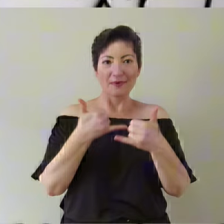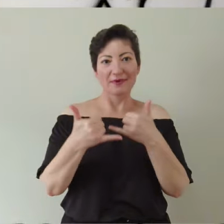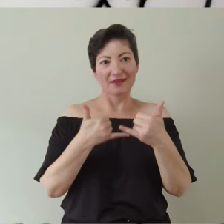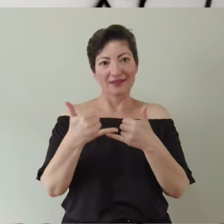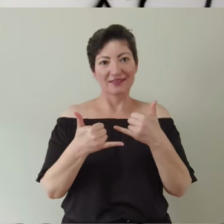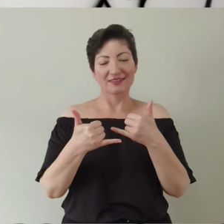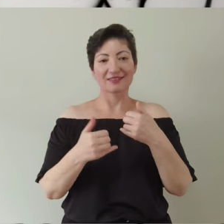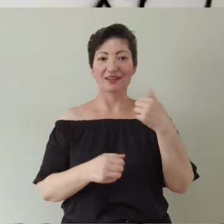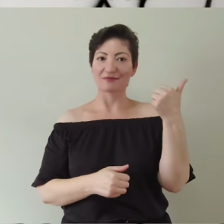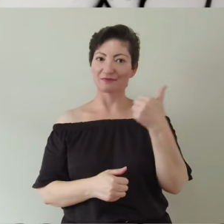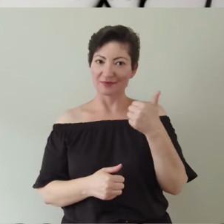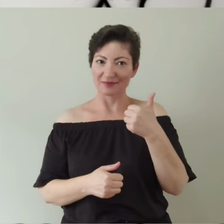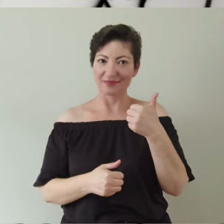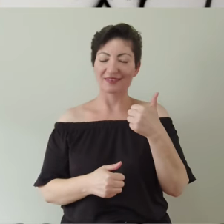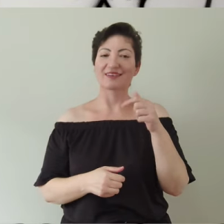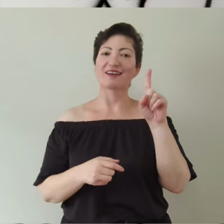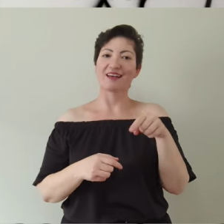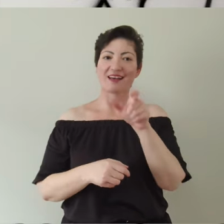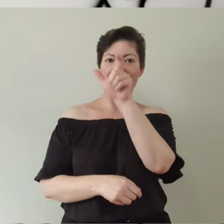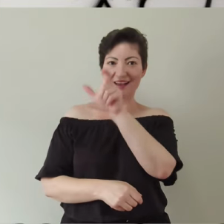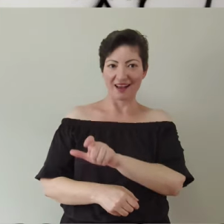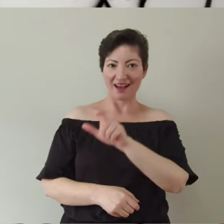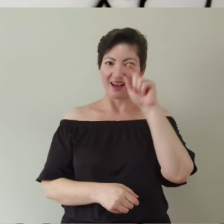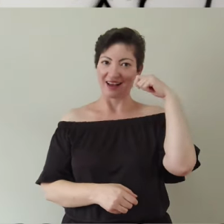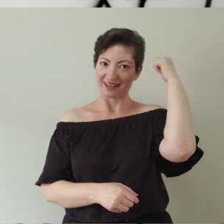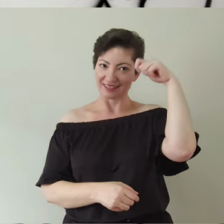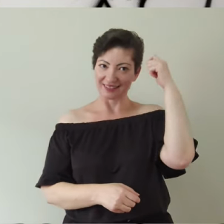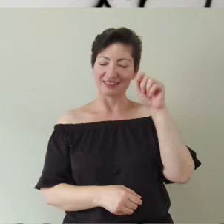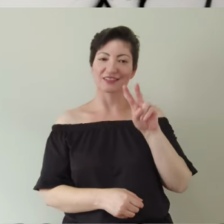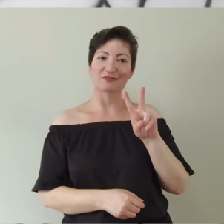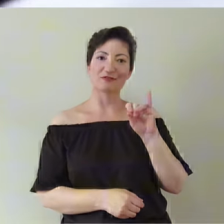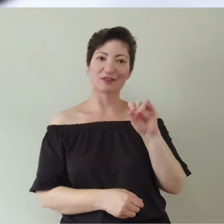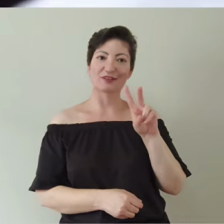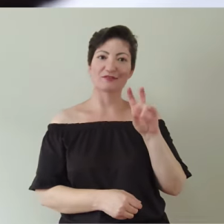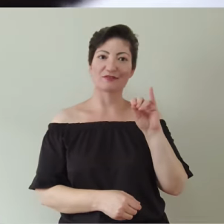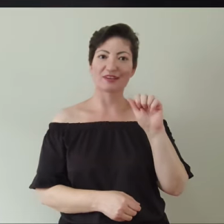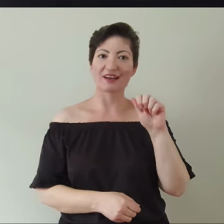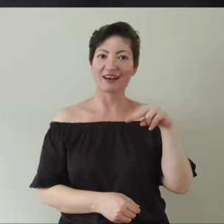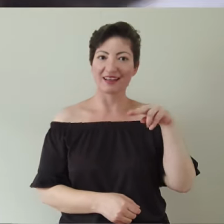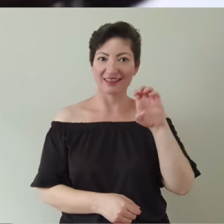participou da primeira versão, Viviane Oliveira, também uma artista maravilhosa.